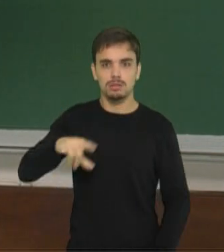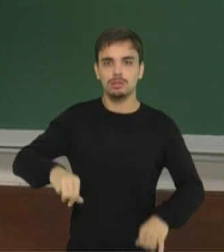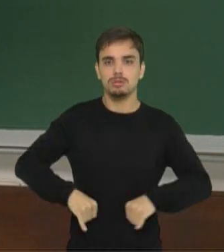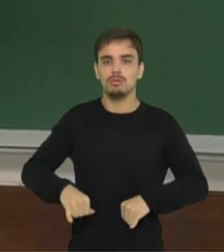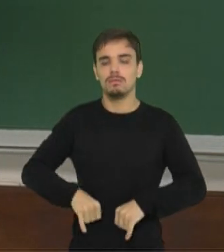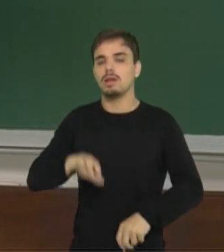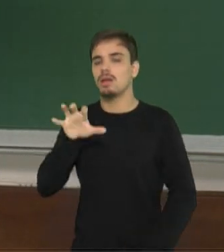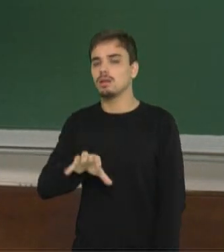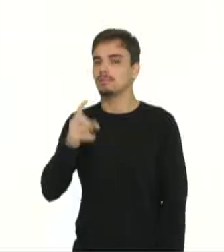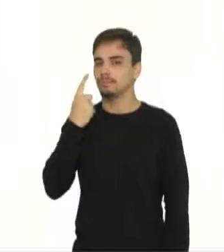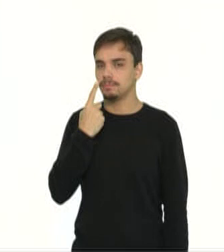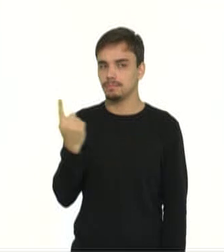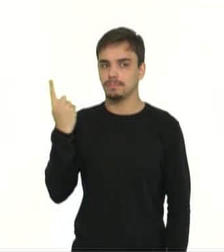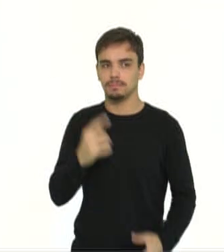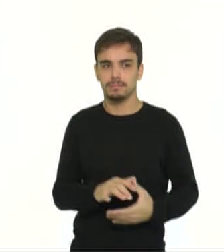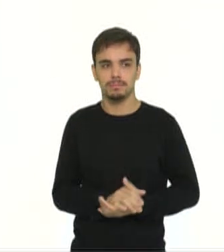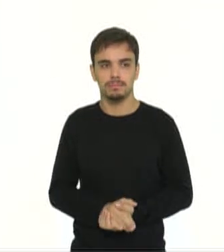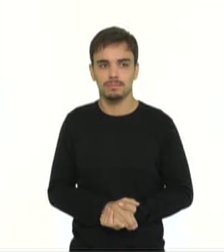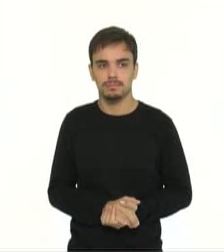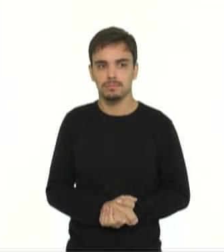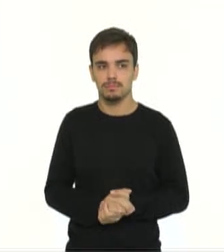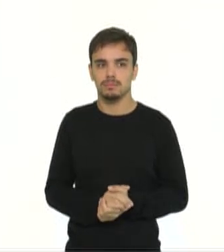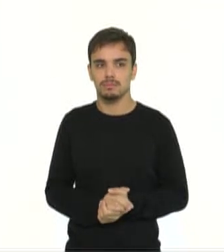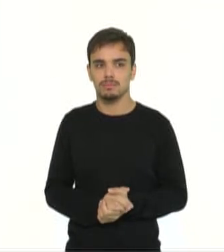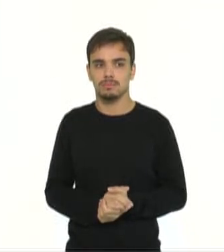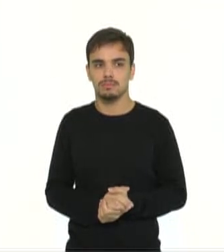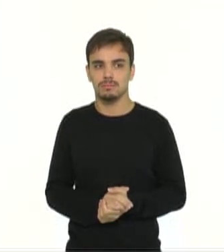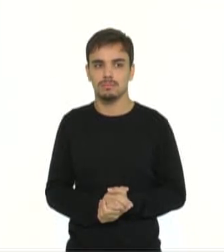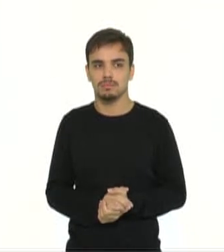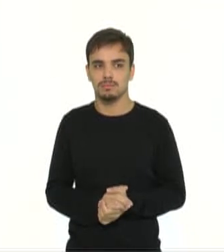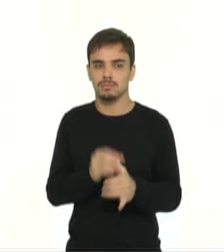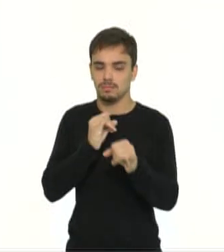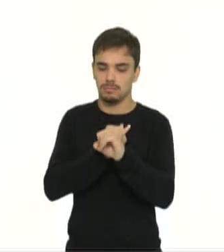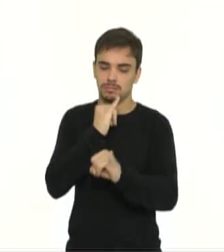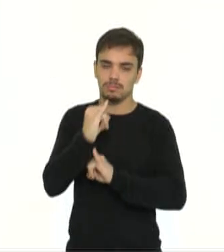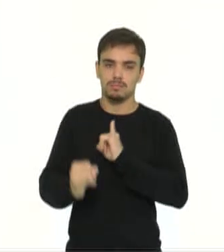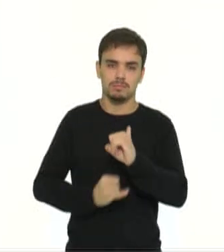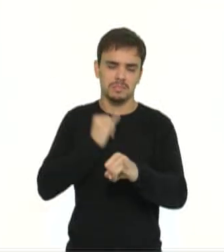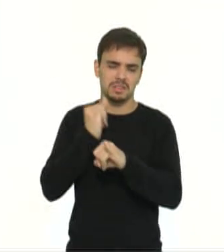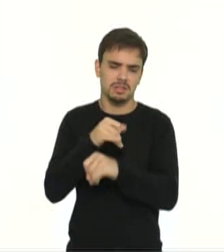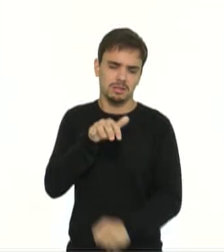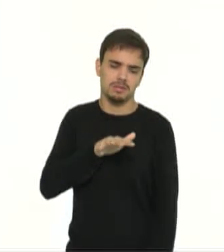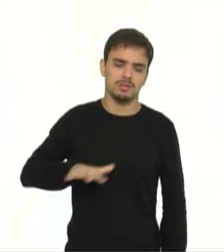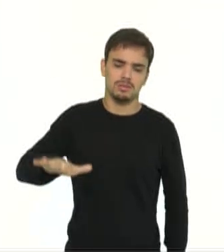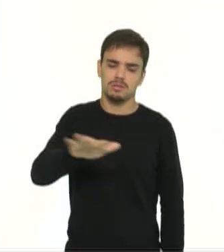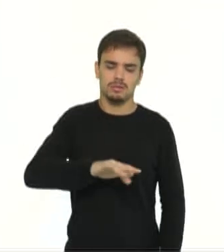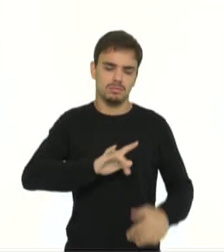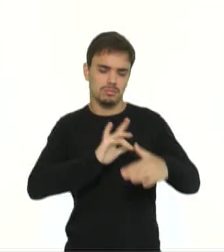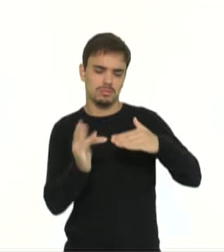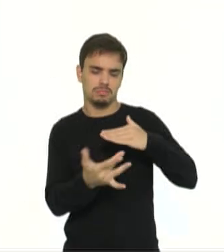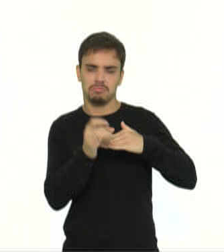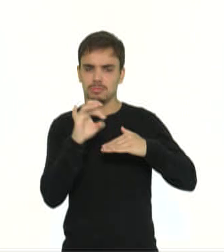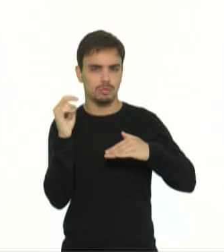através de jogos. On the internet, not social media, na internet em geral, sem ser nas mídias